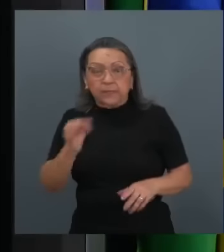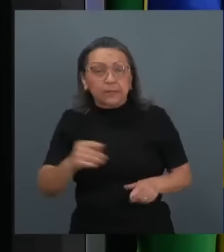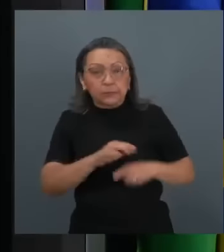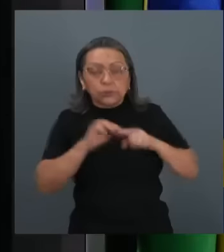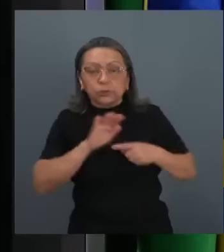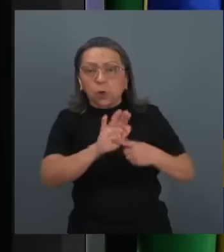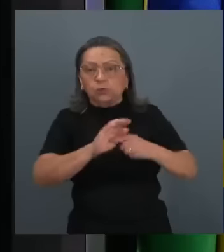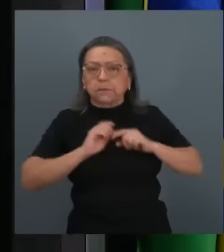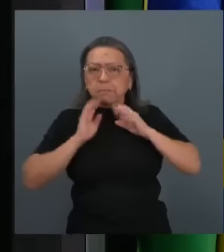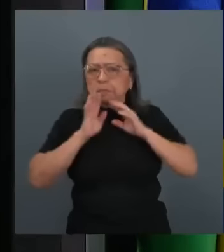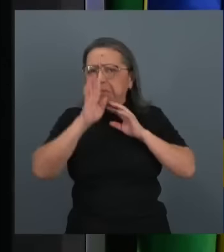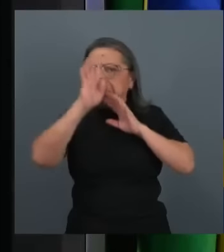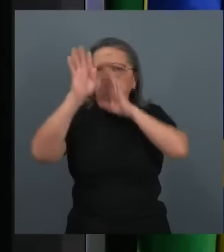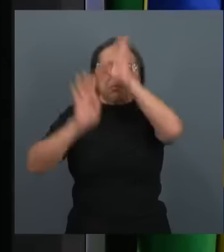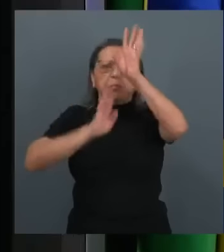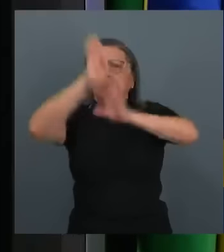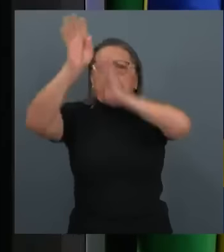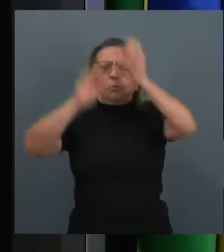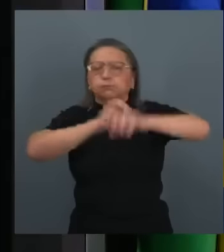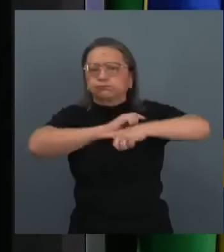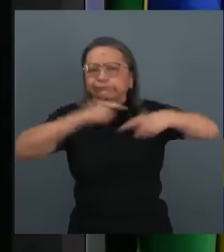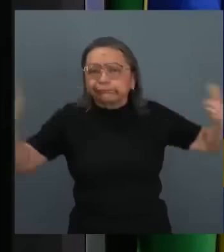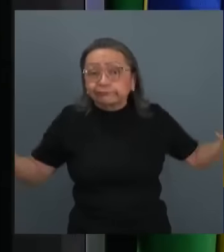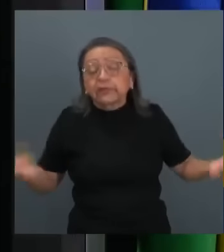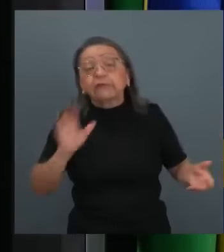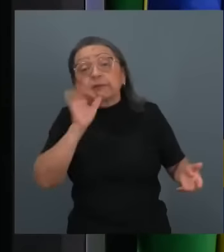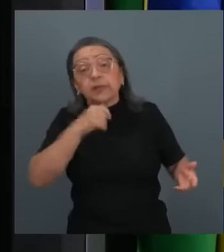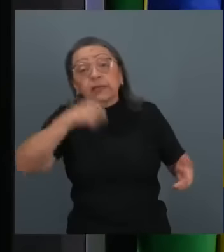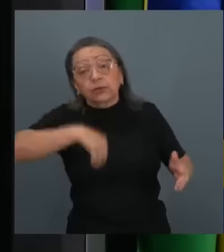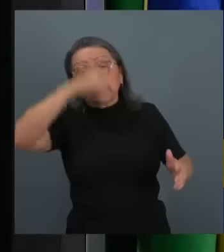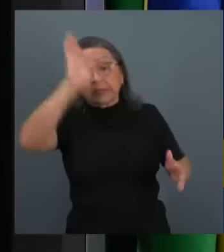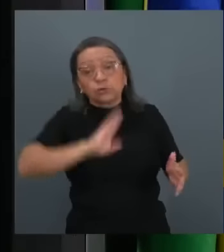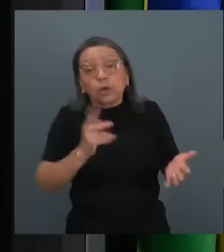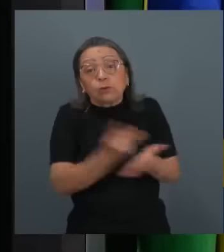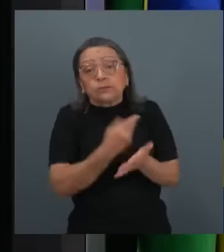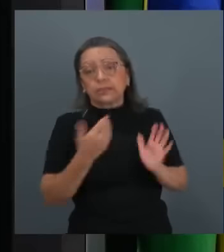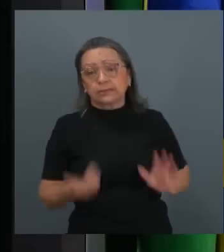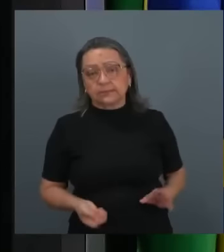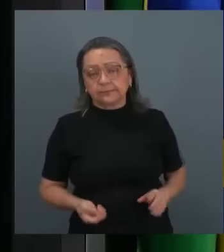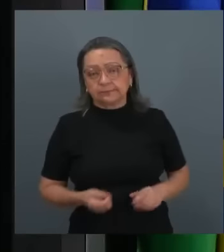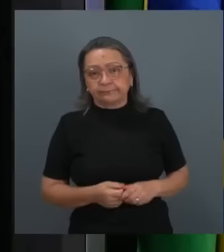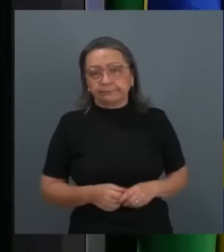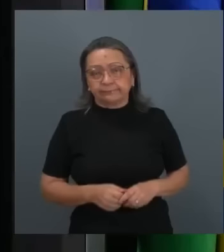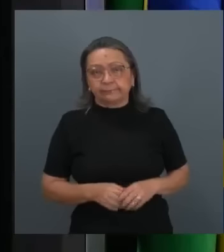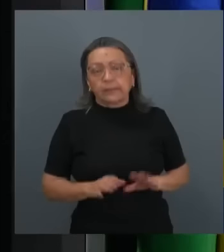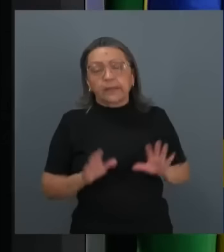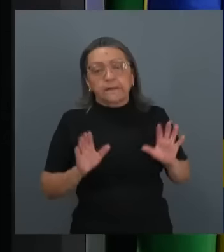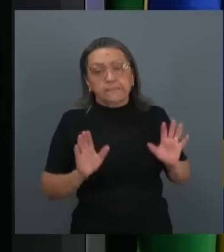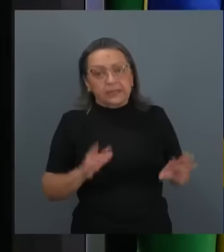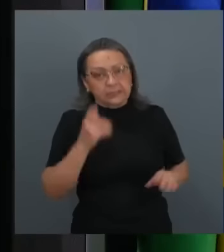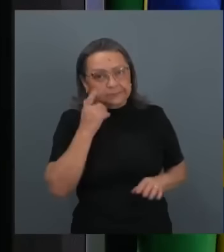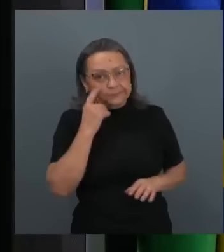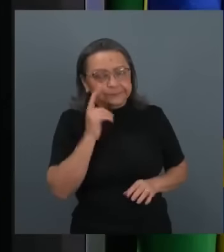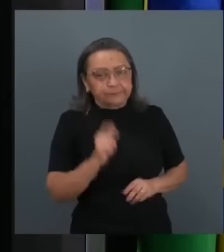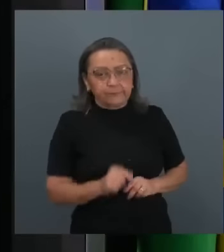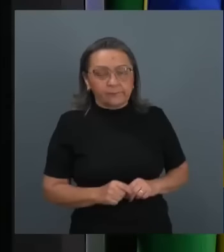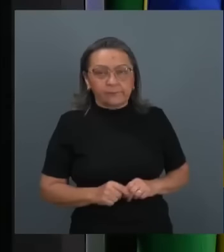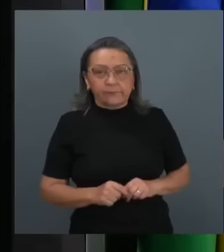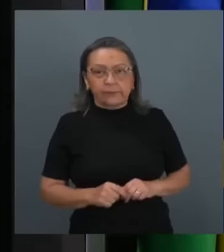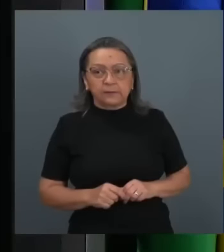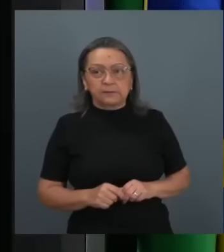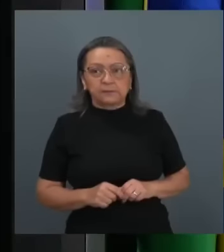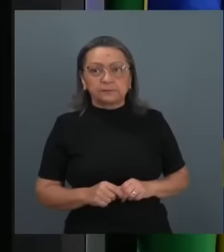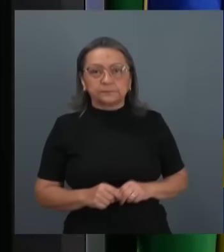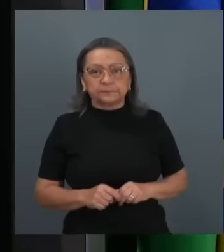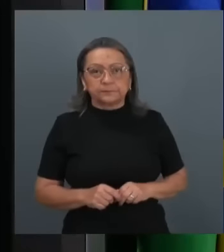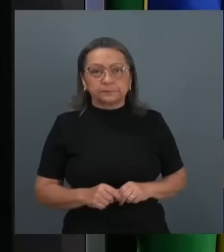questão ideológica, partidária. Infelizmente, no Brasil, isso está virando. Mas olha só, que eu quero